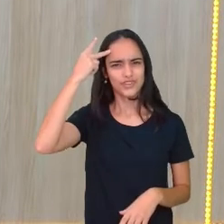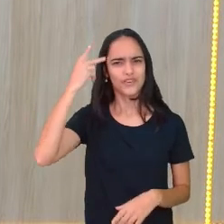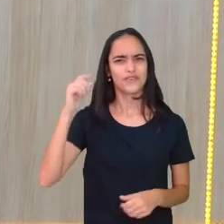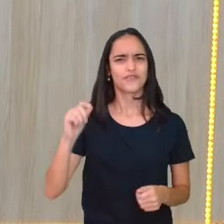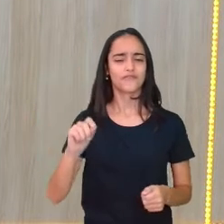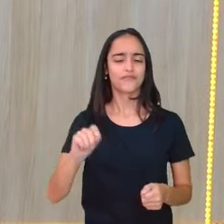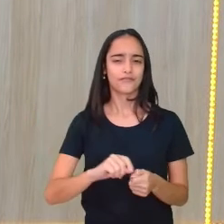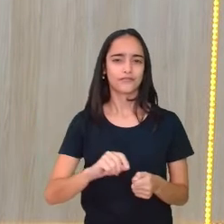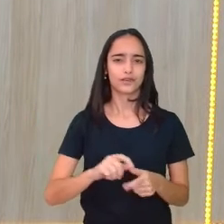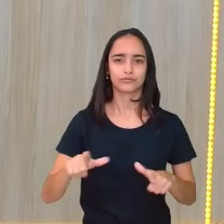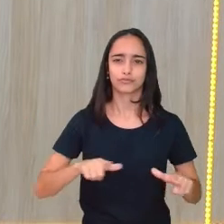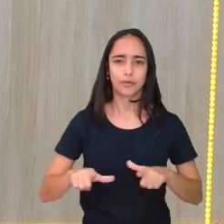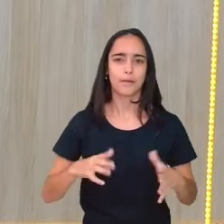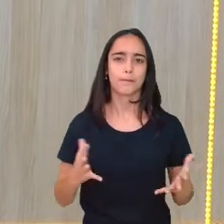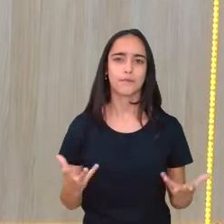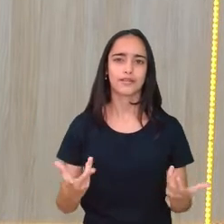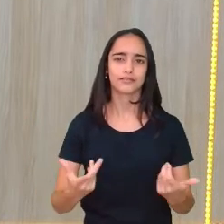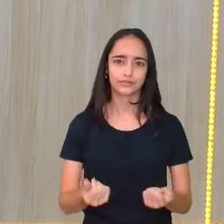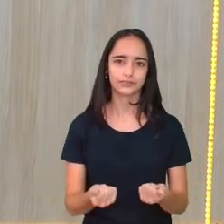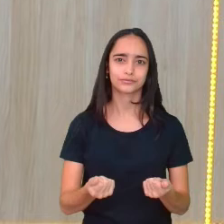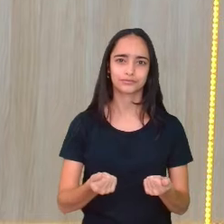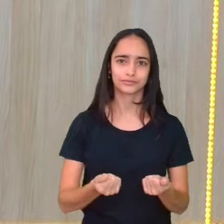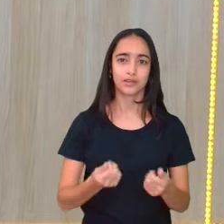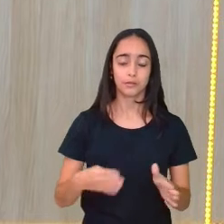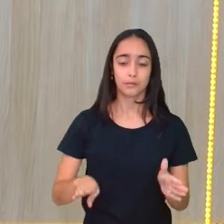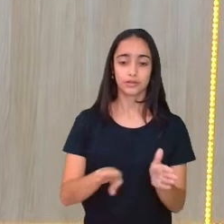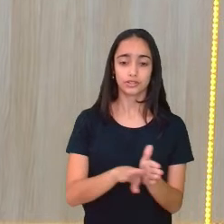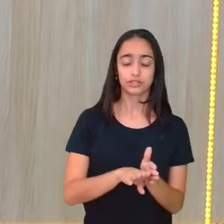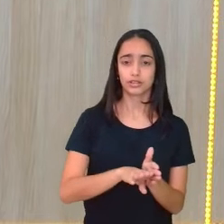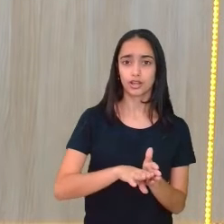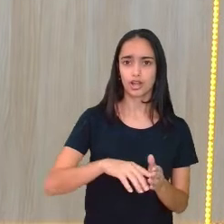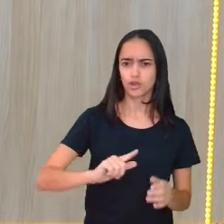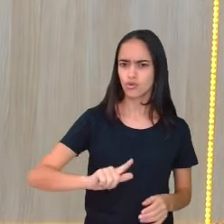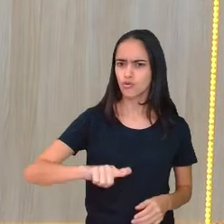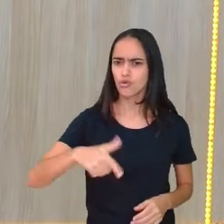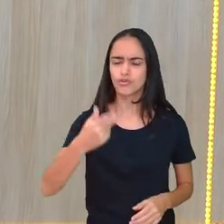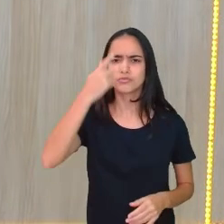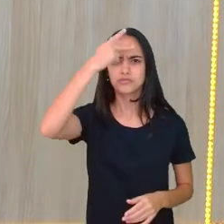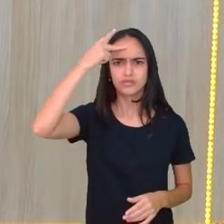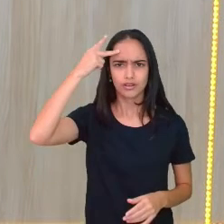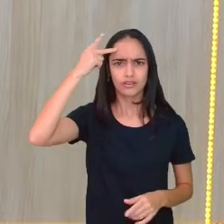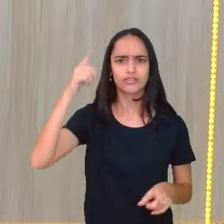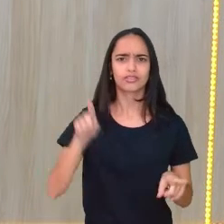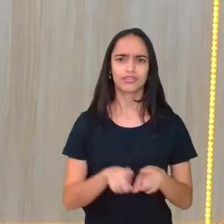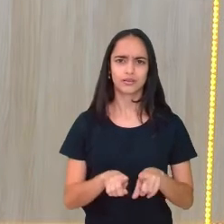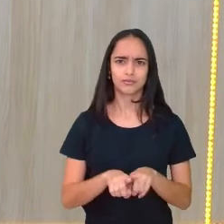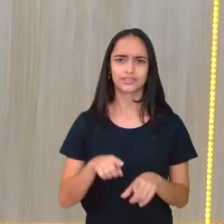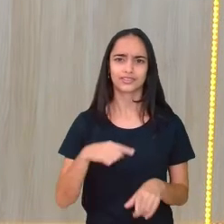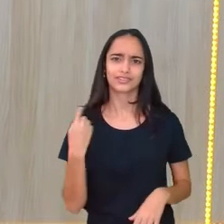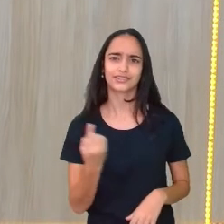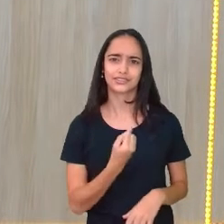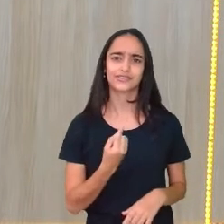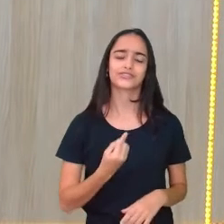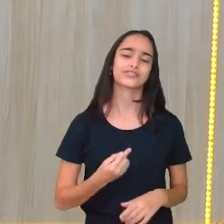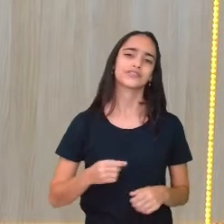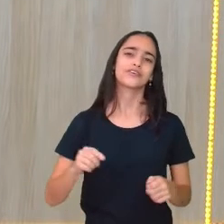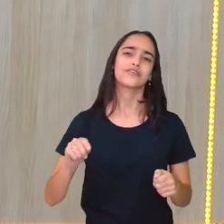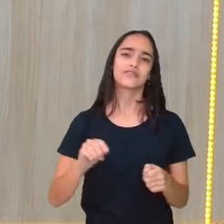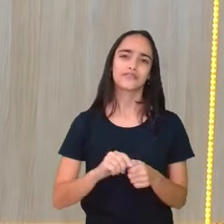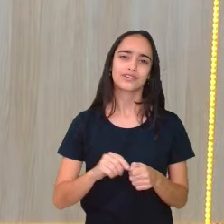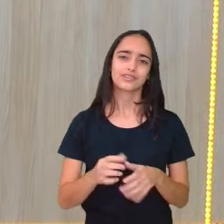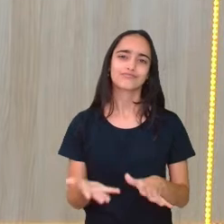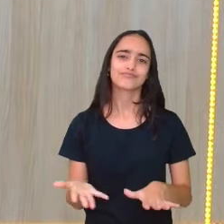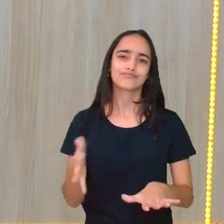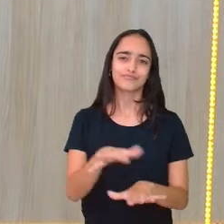incrível, para que alcance mais pessoas, né? Para que a gente consiga fazer aí essa inclusão,